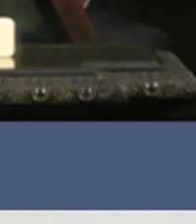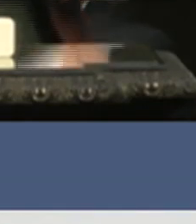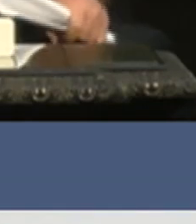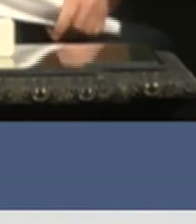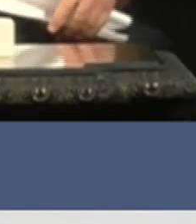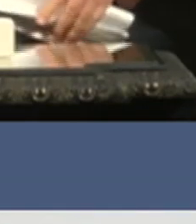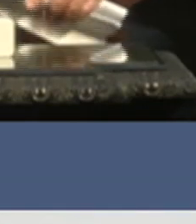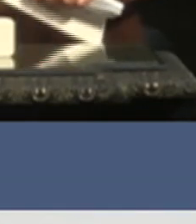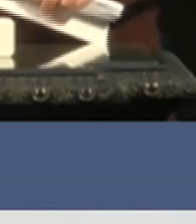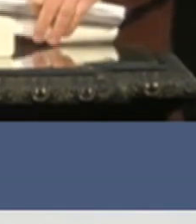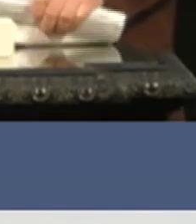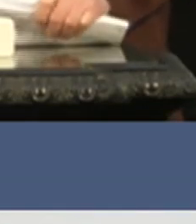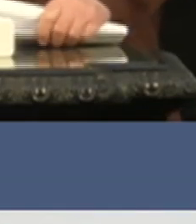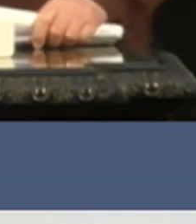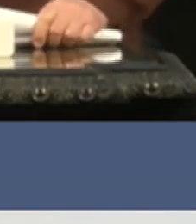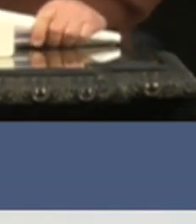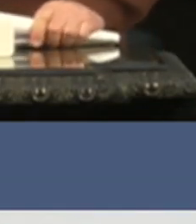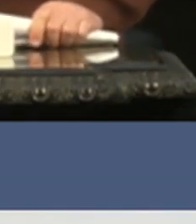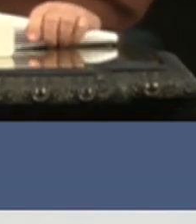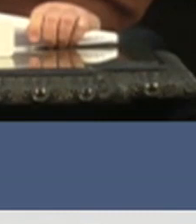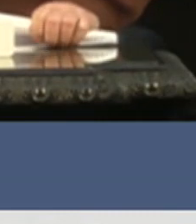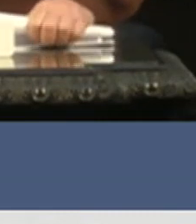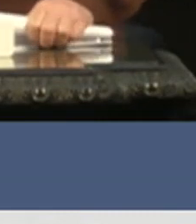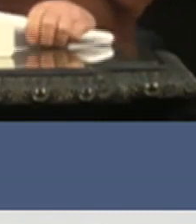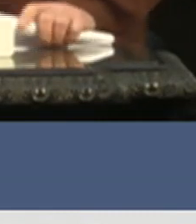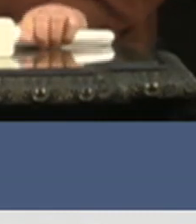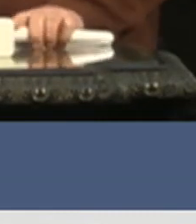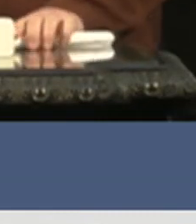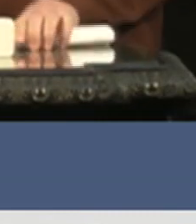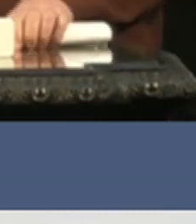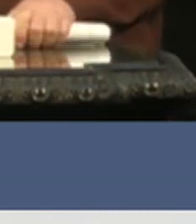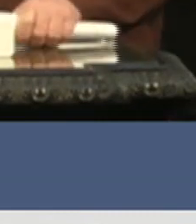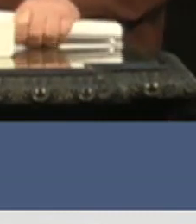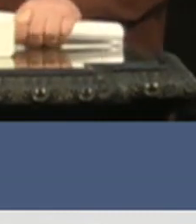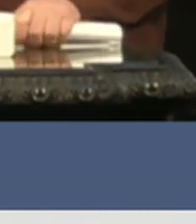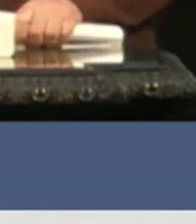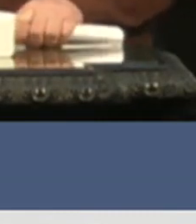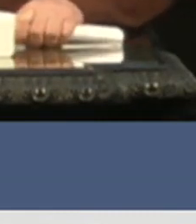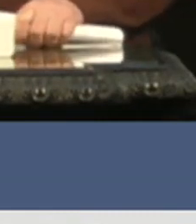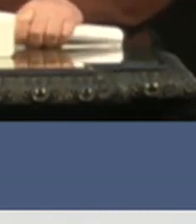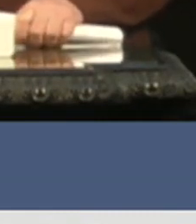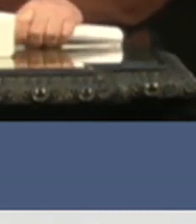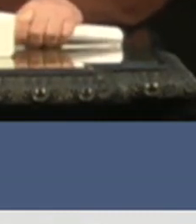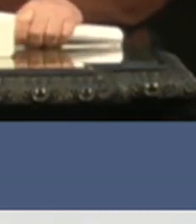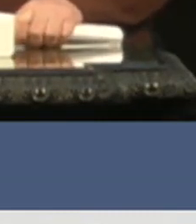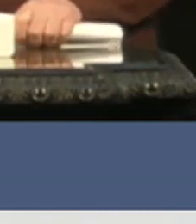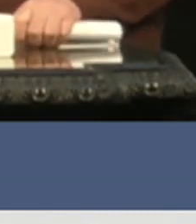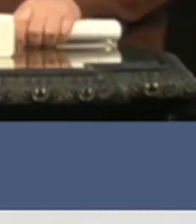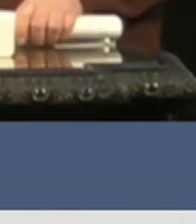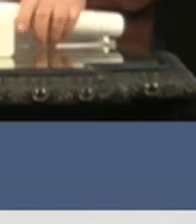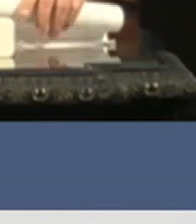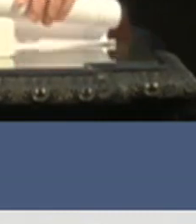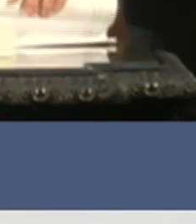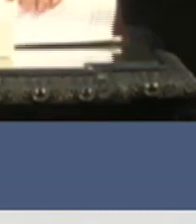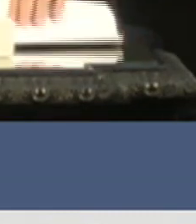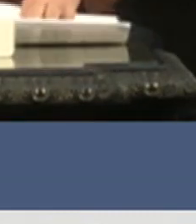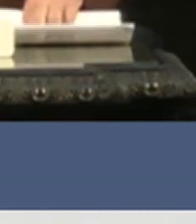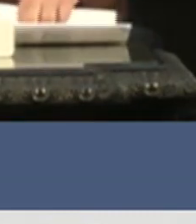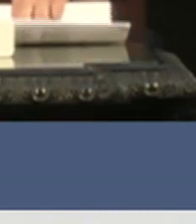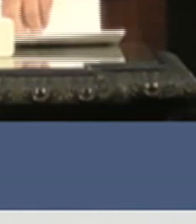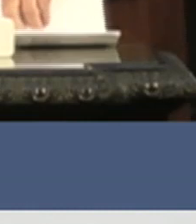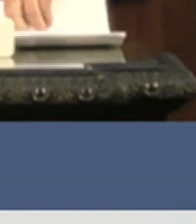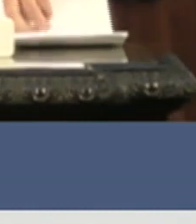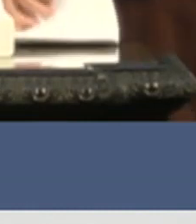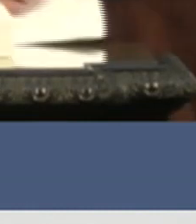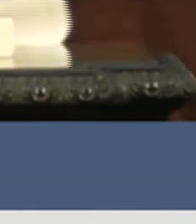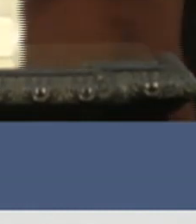Desapropriações dos campos de futebol de várzea no âmbito do Estado do Rio de Janeiro. Parecer das comissões de Constituição e Justiça pela Juridicidade, Esporte,